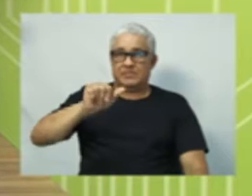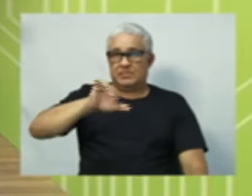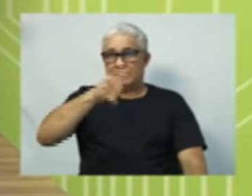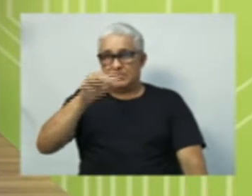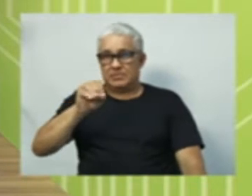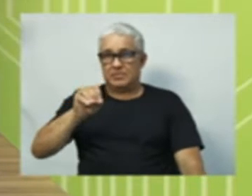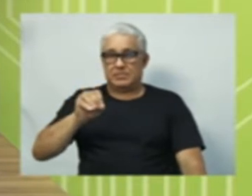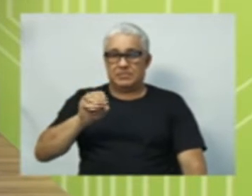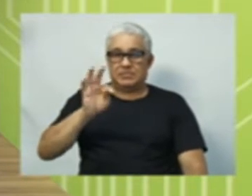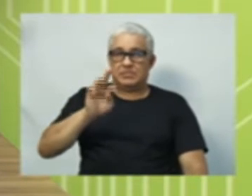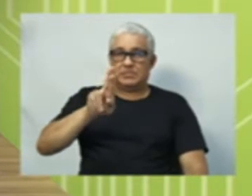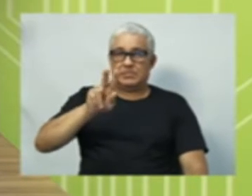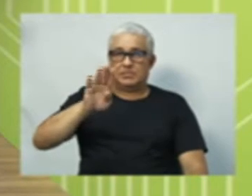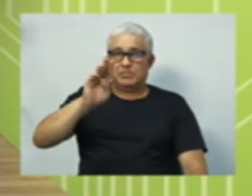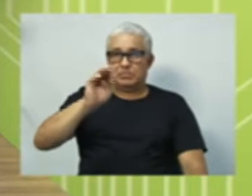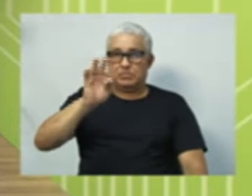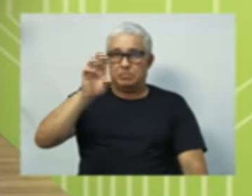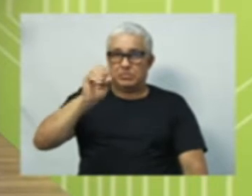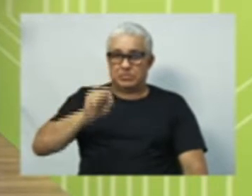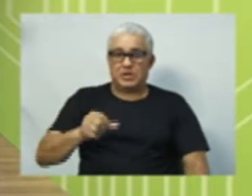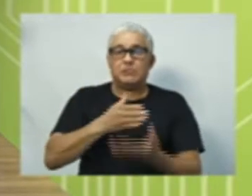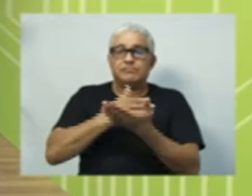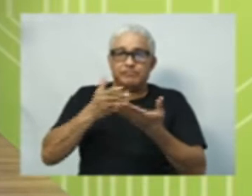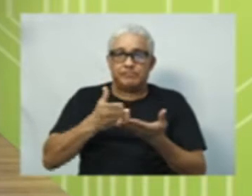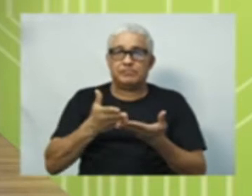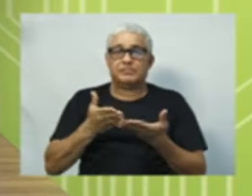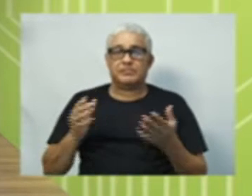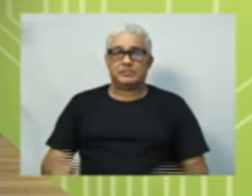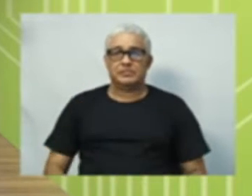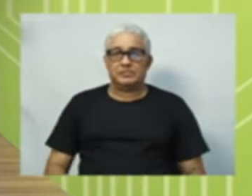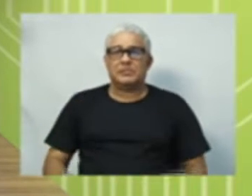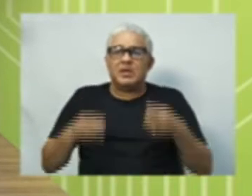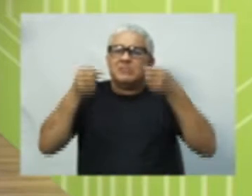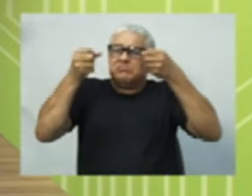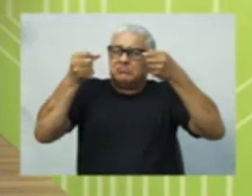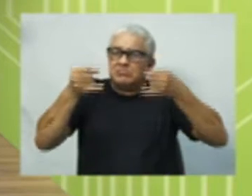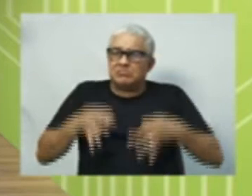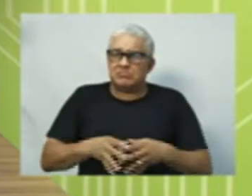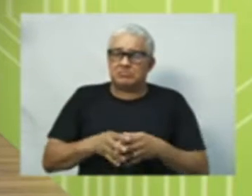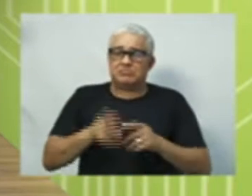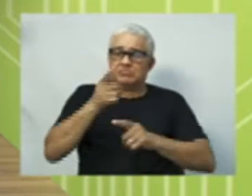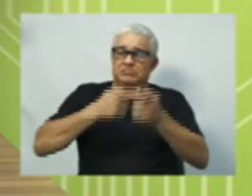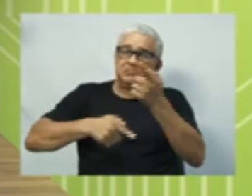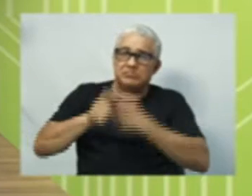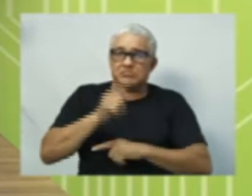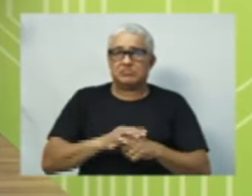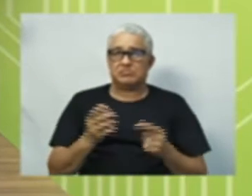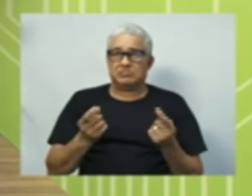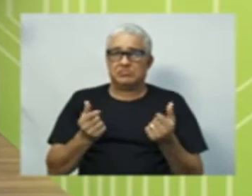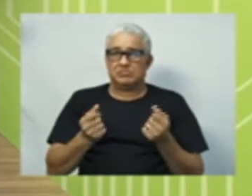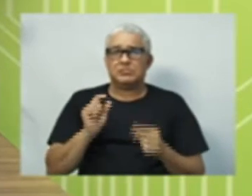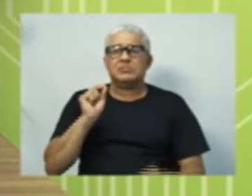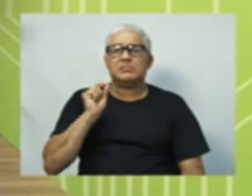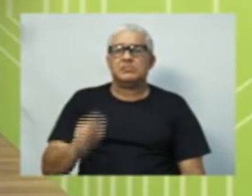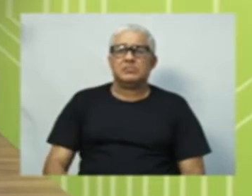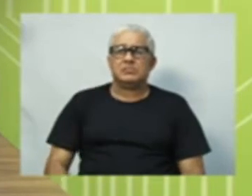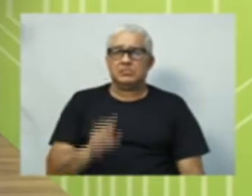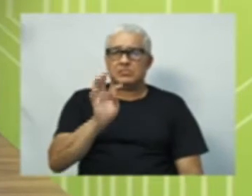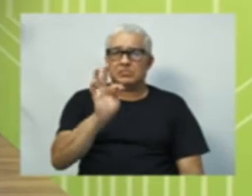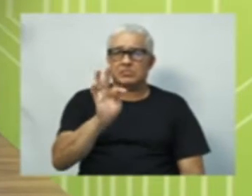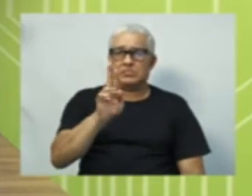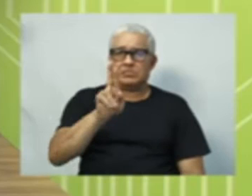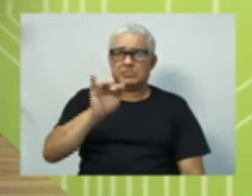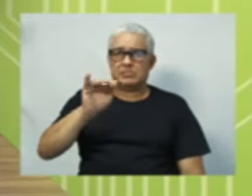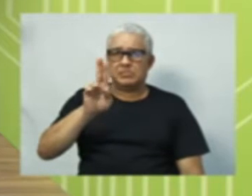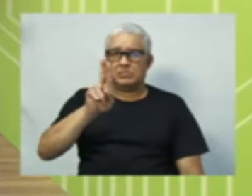comigo, vamos começar falando umas pequenas coisas sobre gestão tributária. O que é tributos?